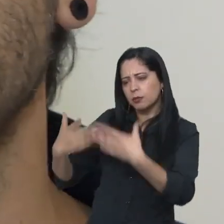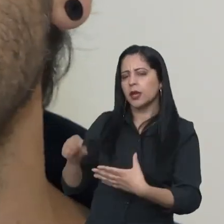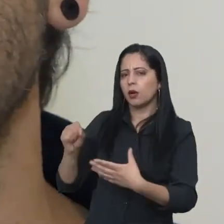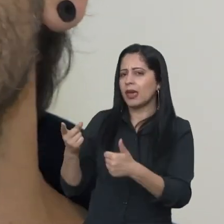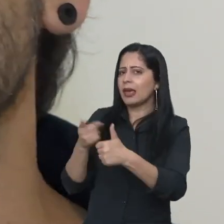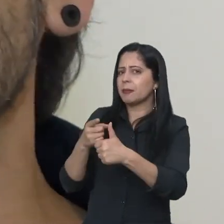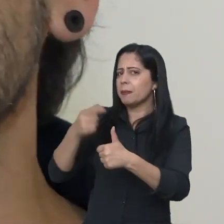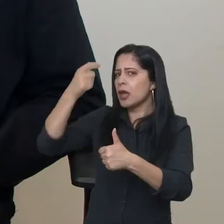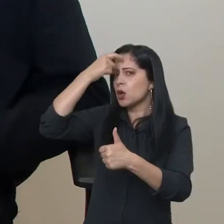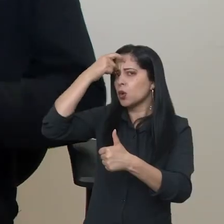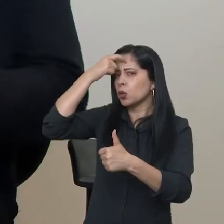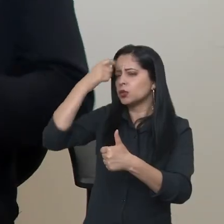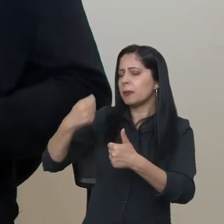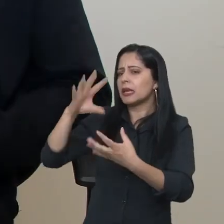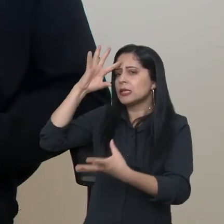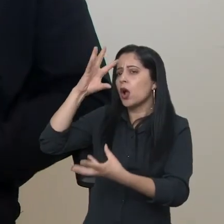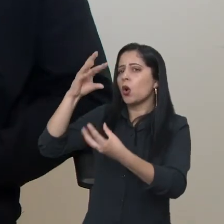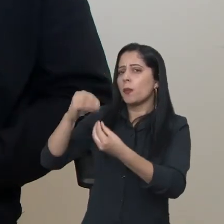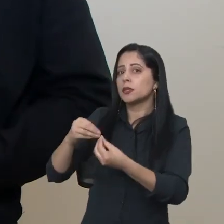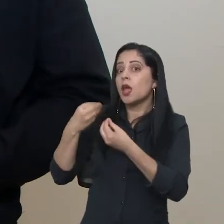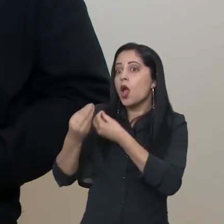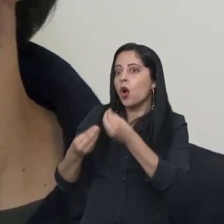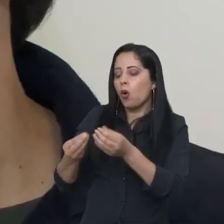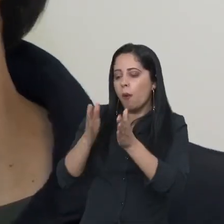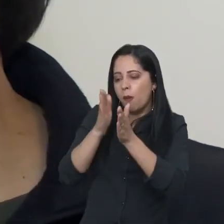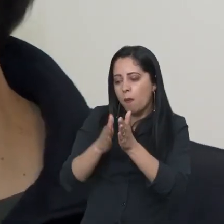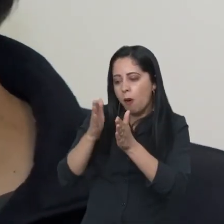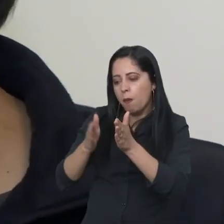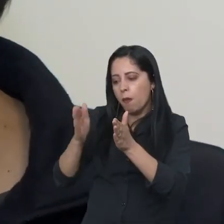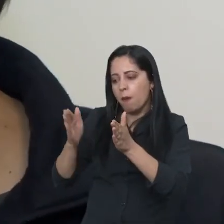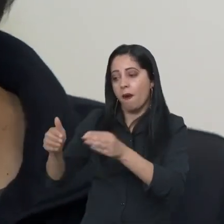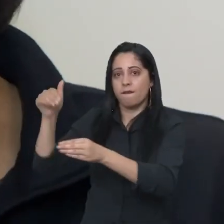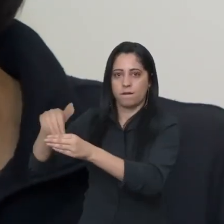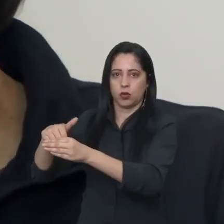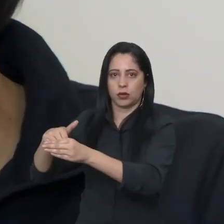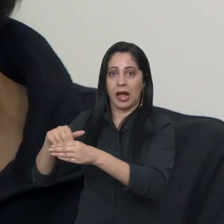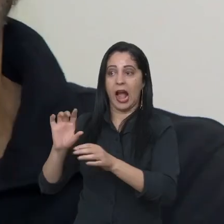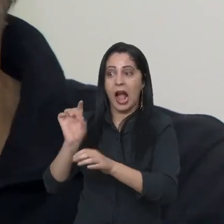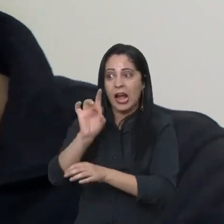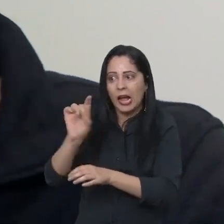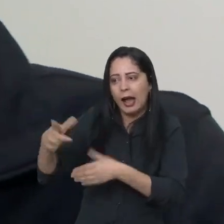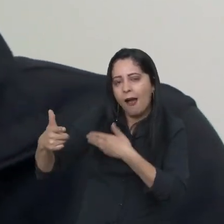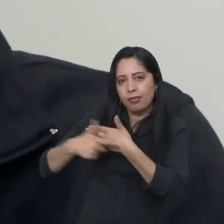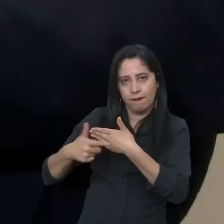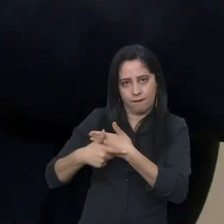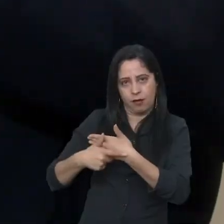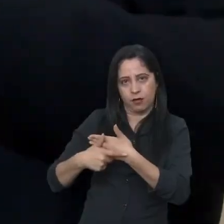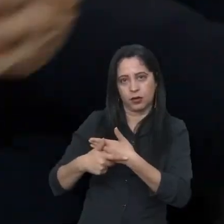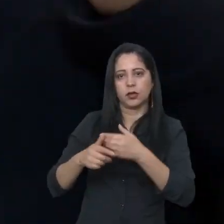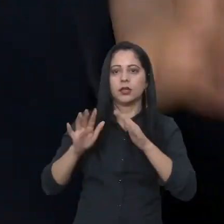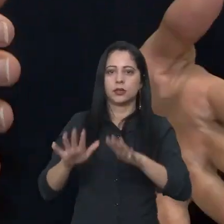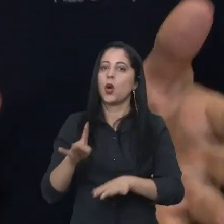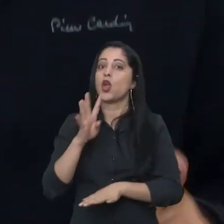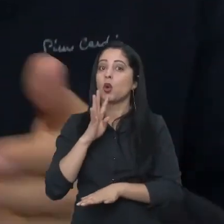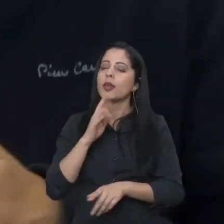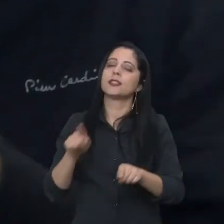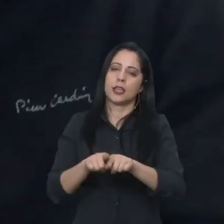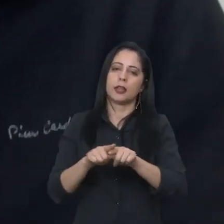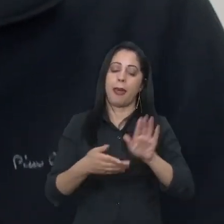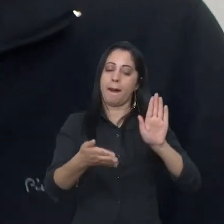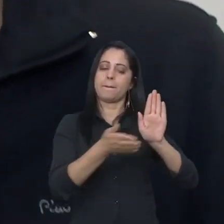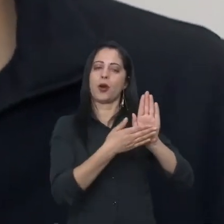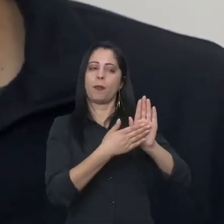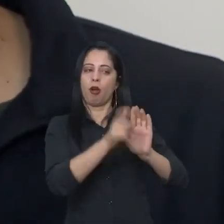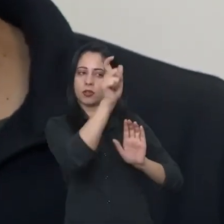é entender bem como funciona o processo de eleição para cada cargo em questão. E, claro, conhecer as propostas